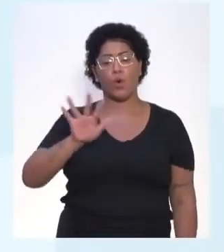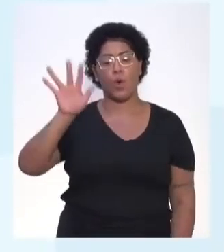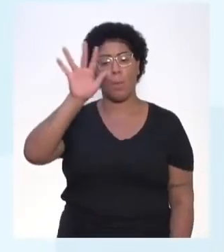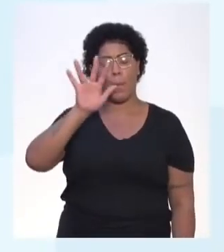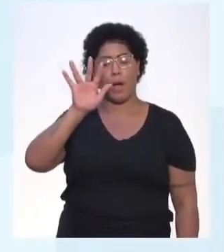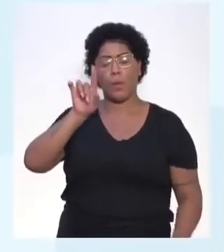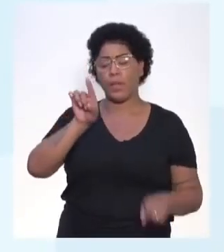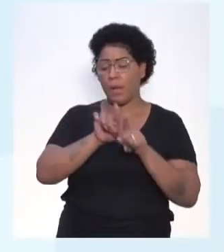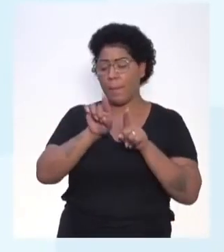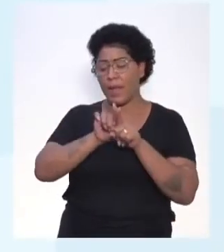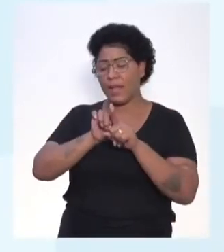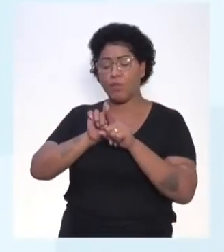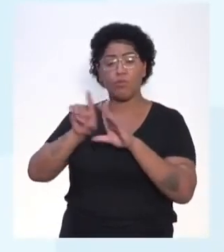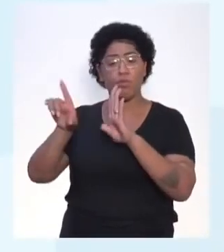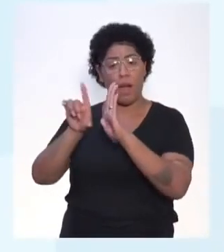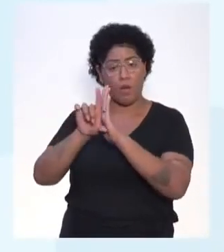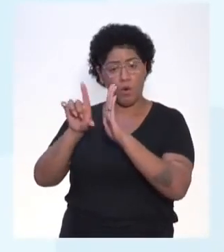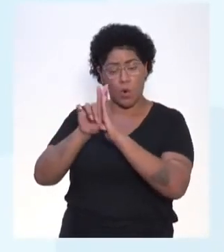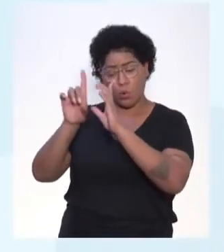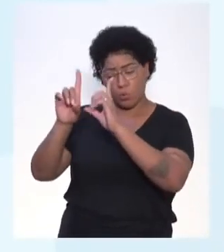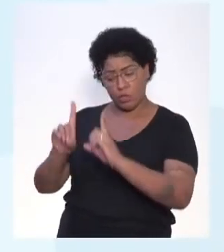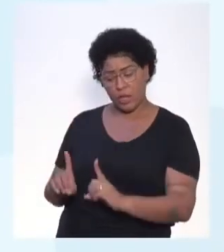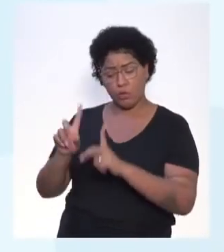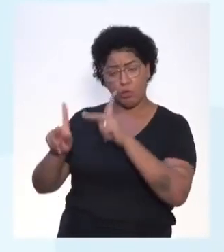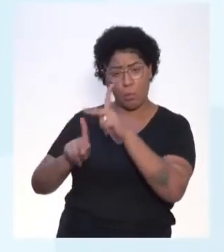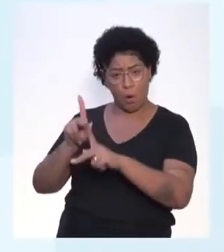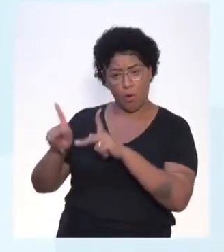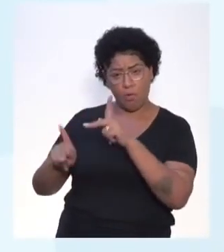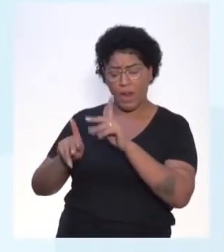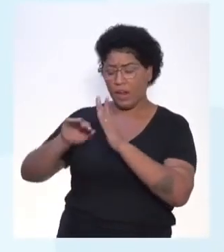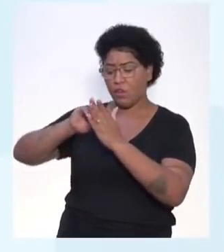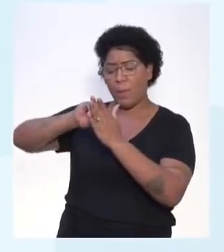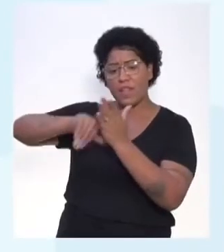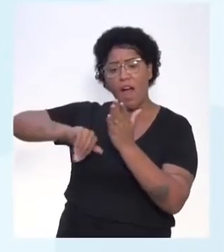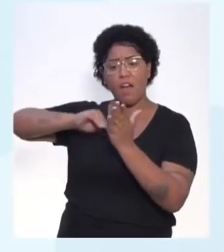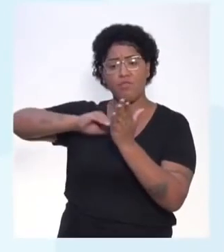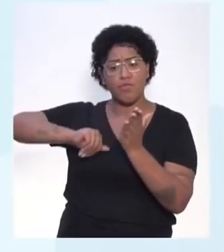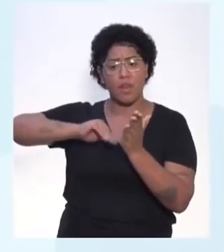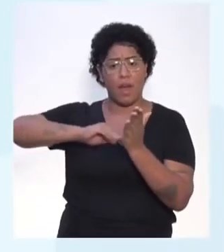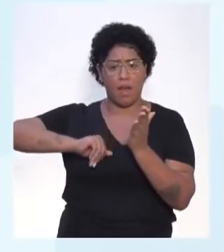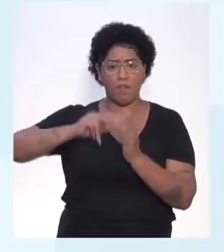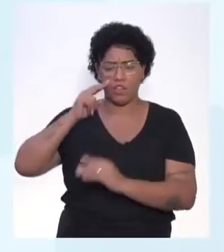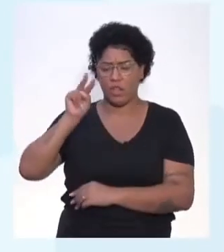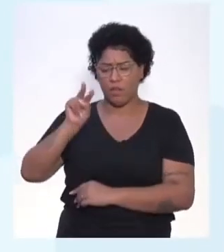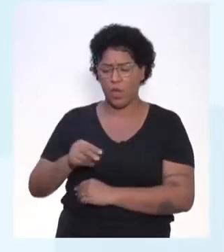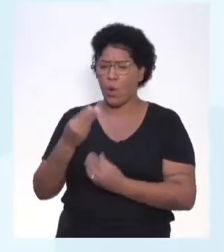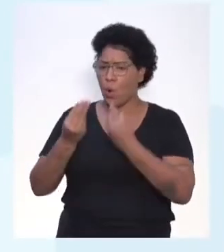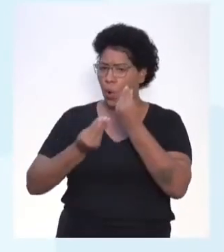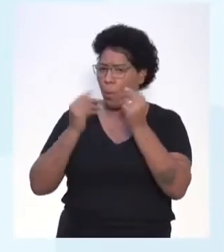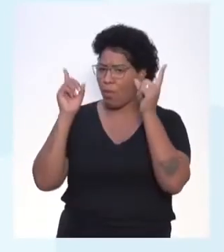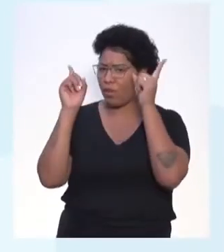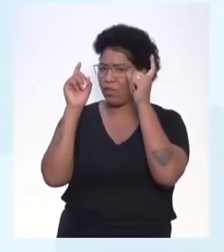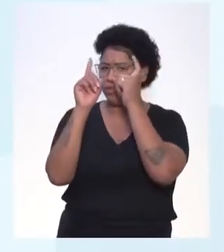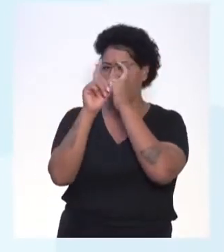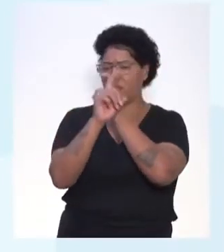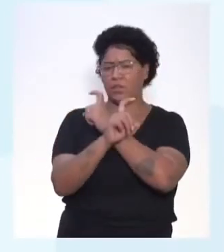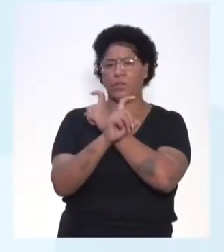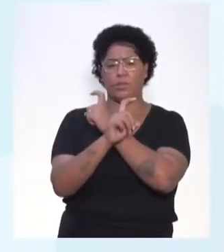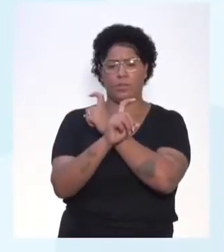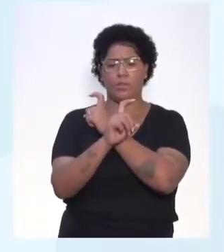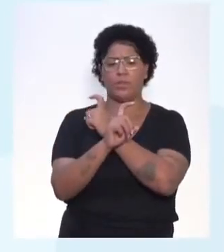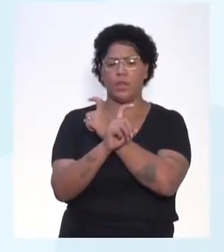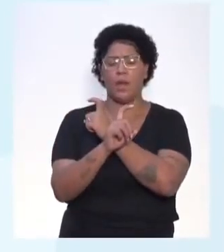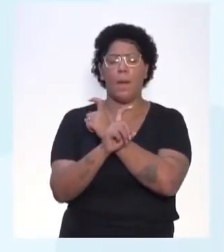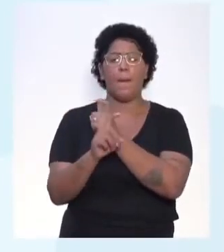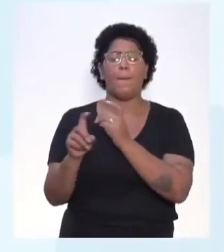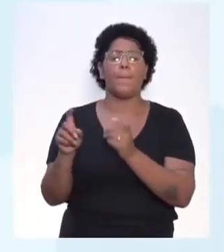da população local, inclusive. Então, vejam aí o quão problemático foi esse processo para os povos